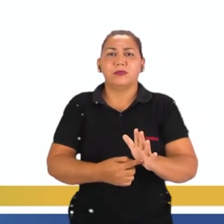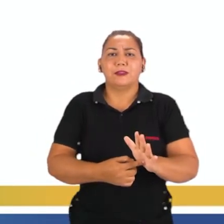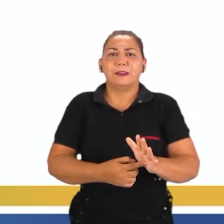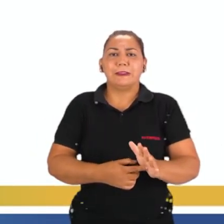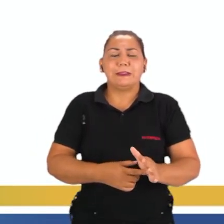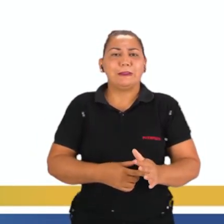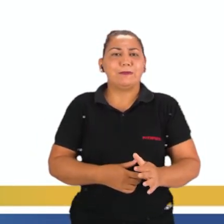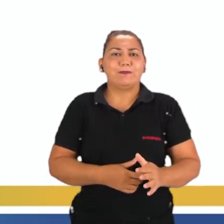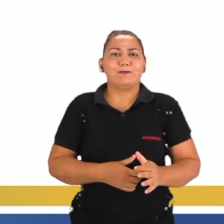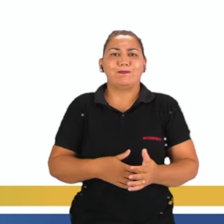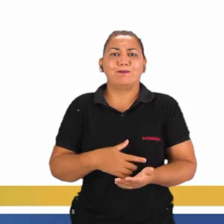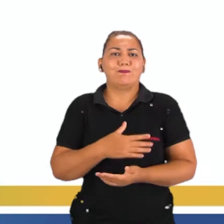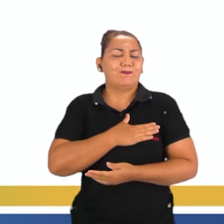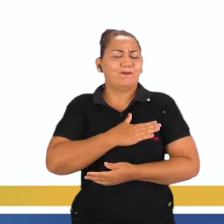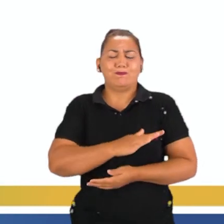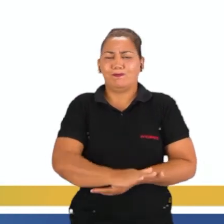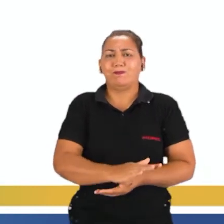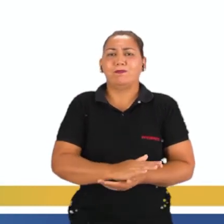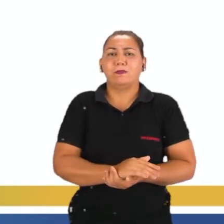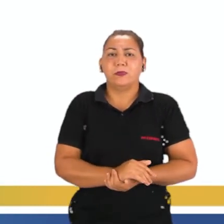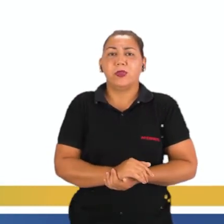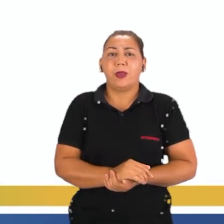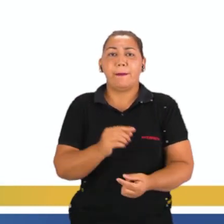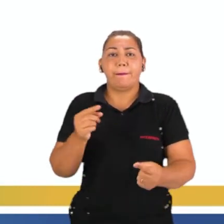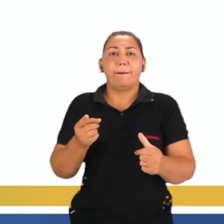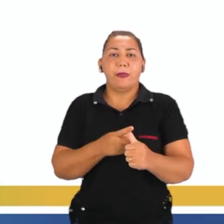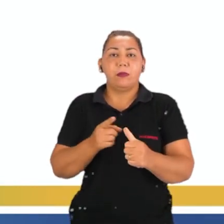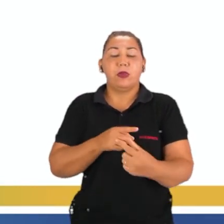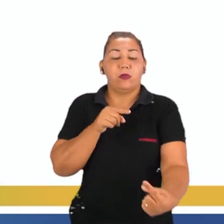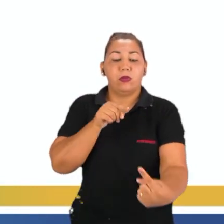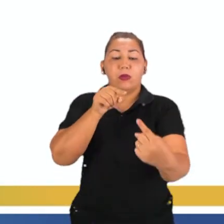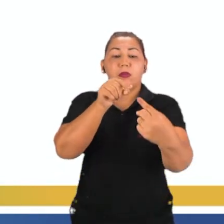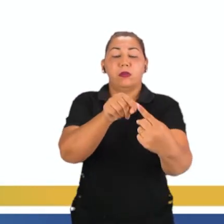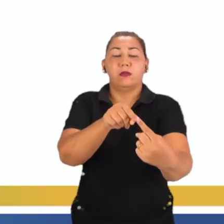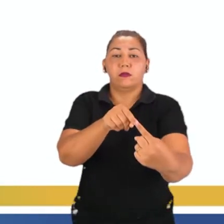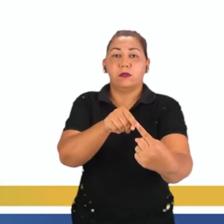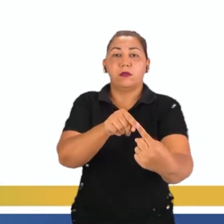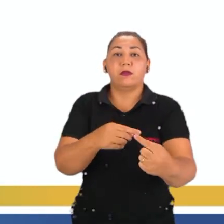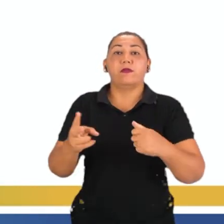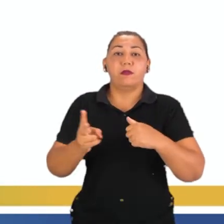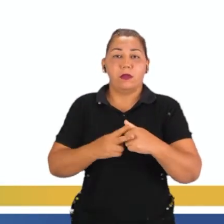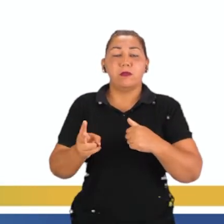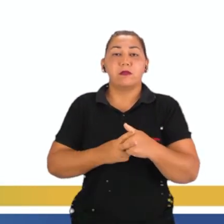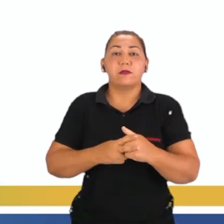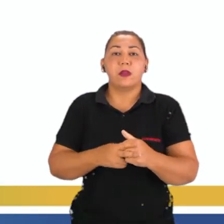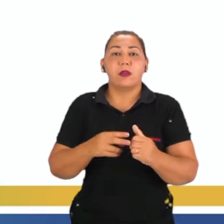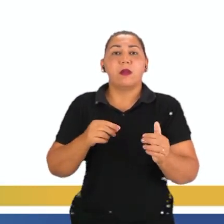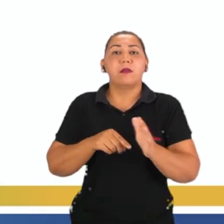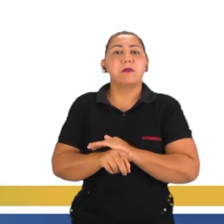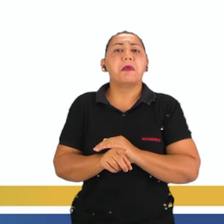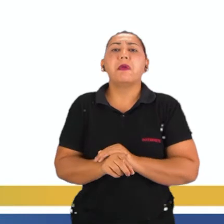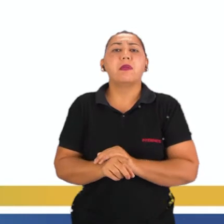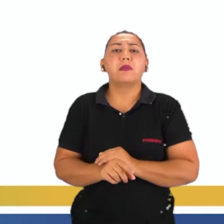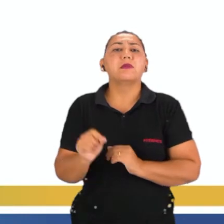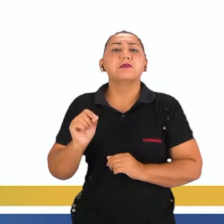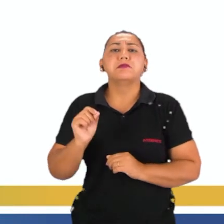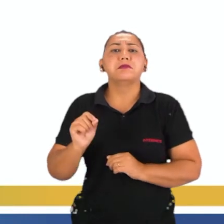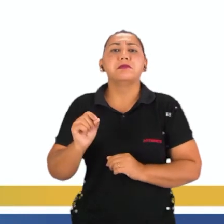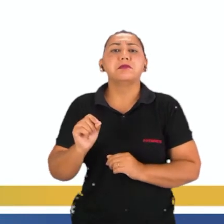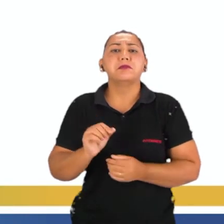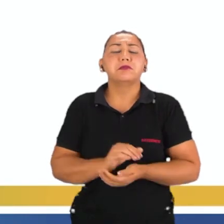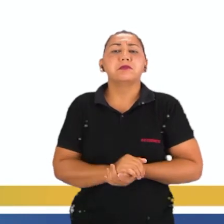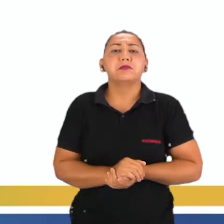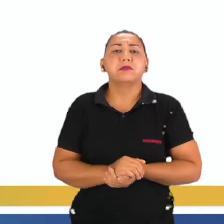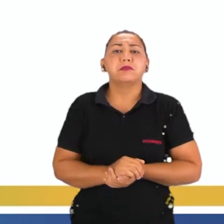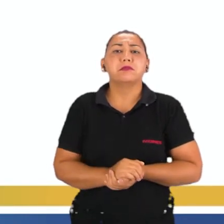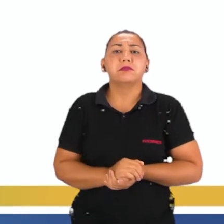Primeiro, identifico o verbo e pergunto a ele: quem vem manifestar? A resposta que damos a essa pergunta